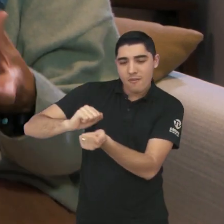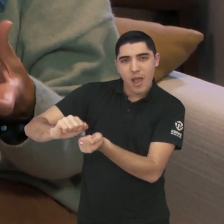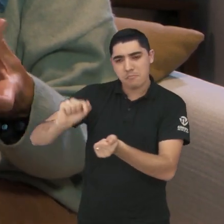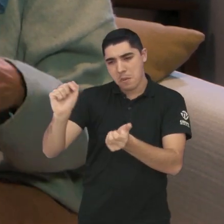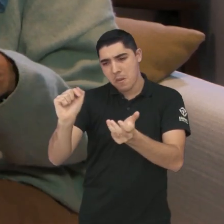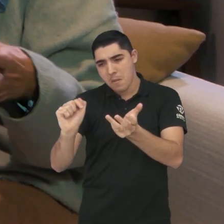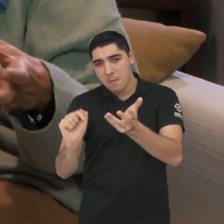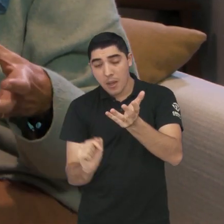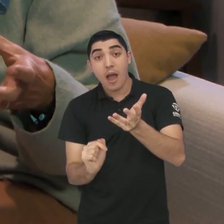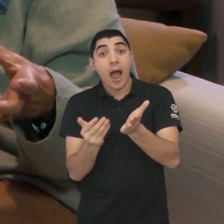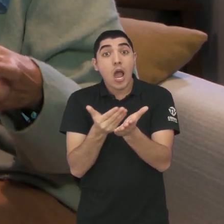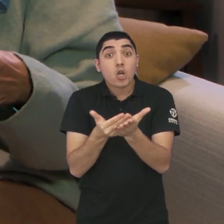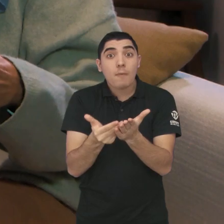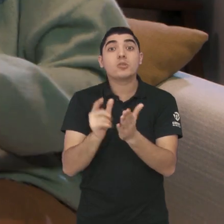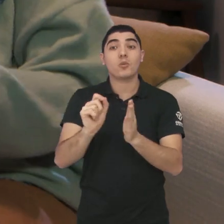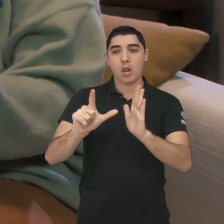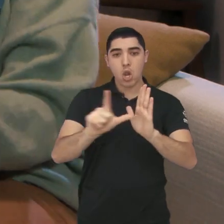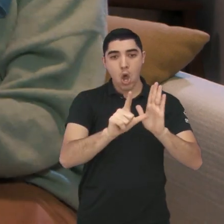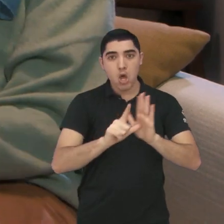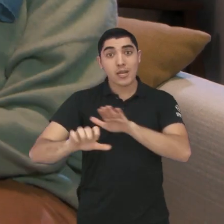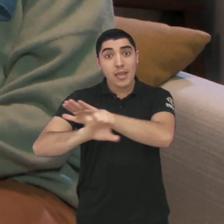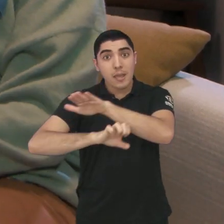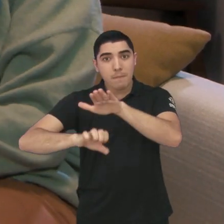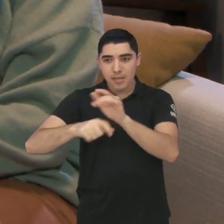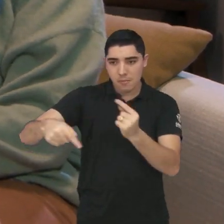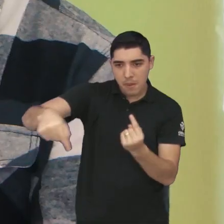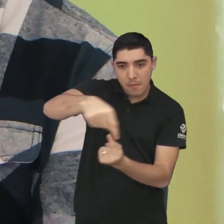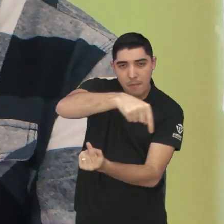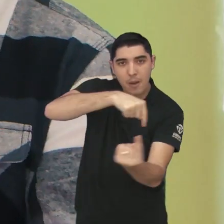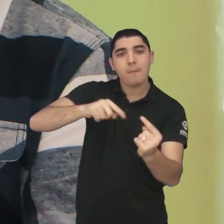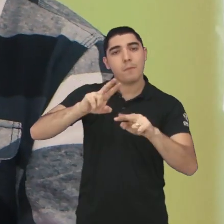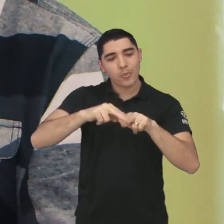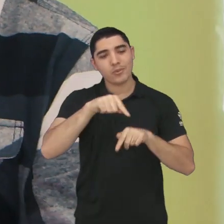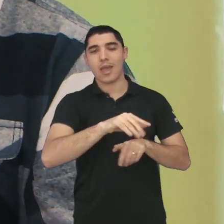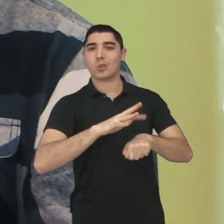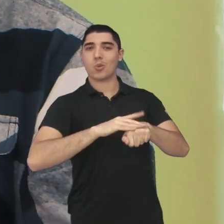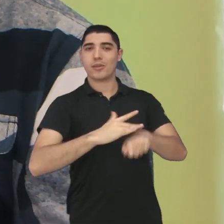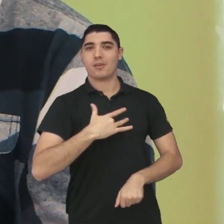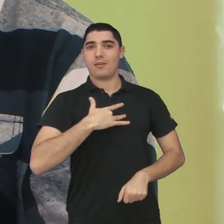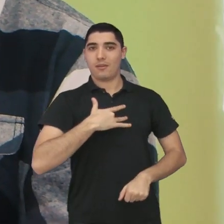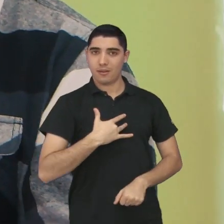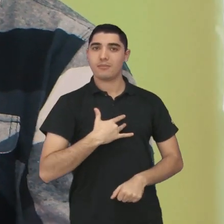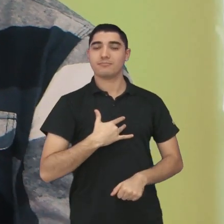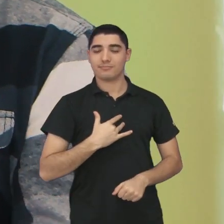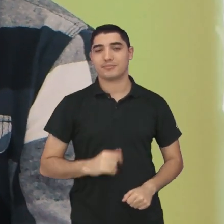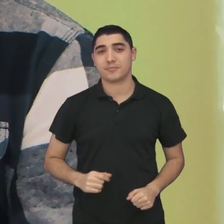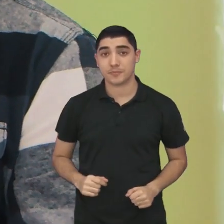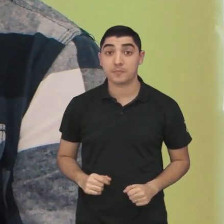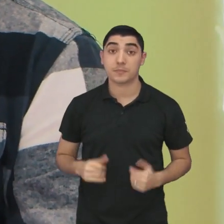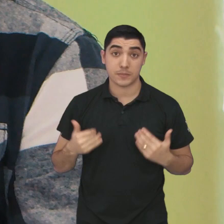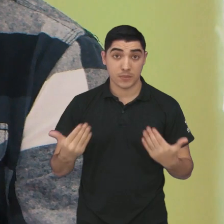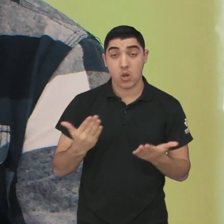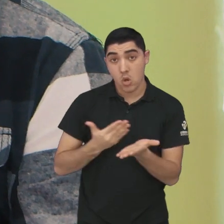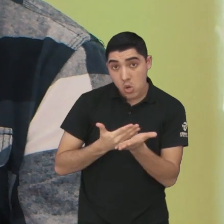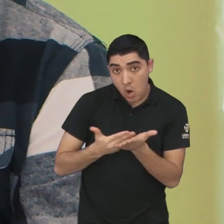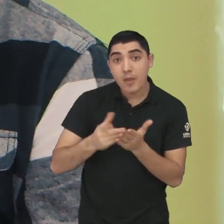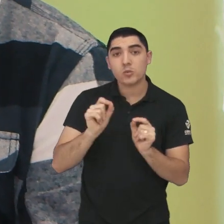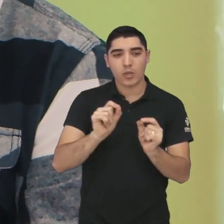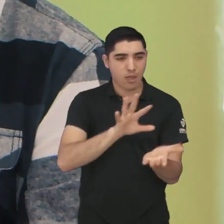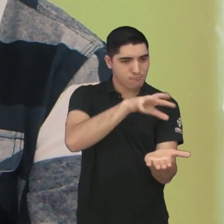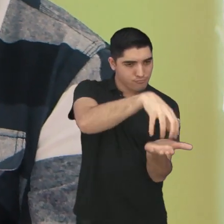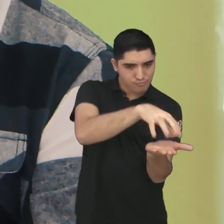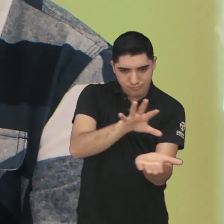tem o consultório primeiro, aí vem junto a pensão para o médico, aí vem a farmácia, aí vem a lavanderia